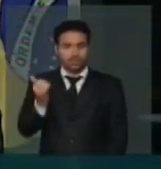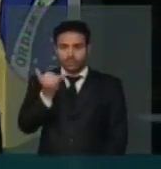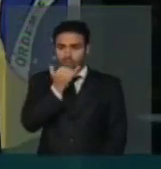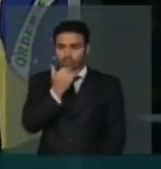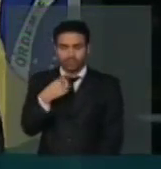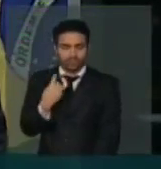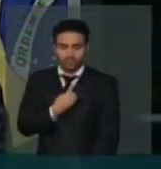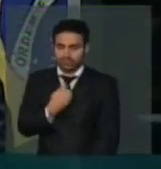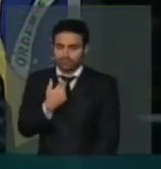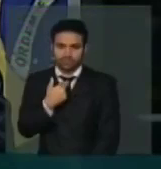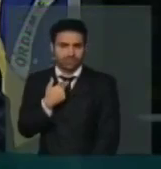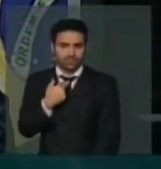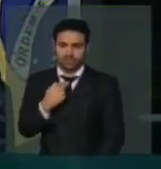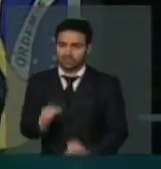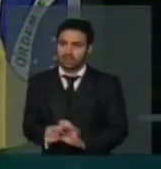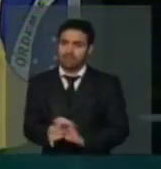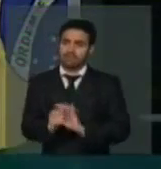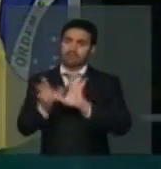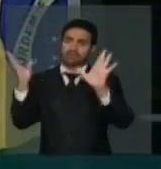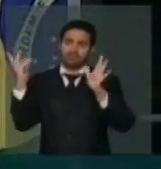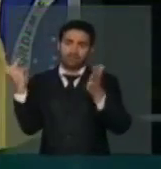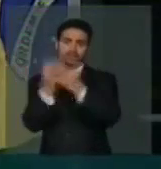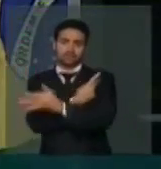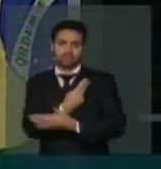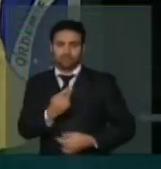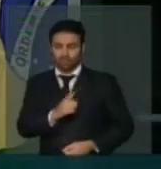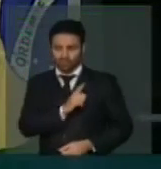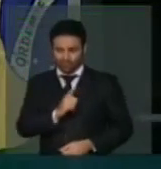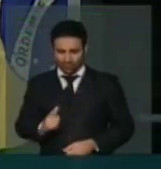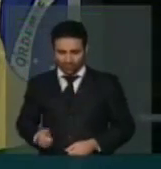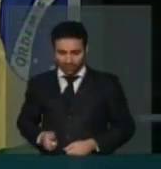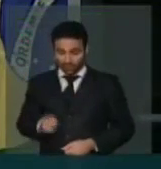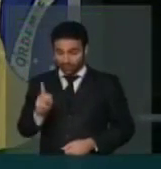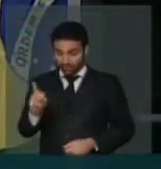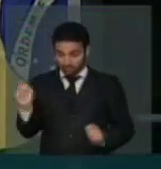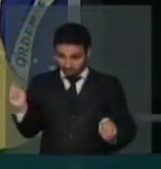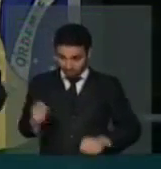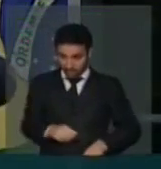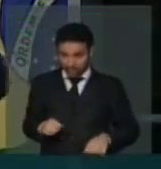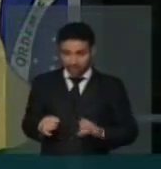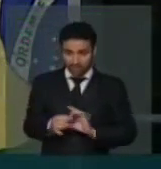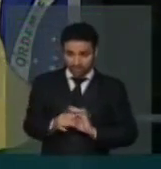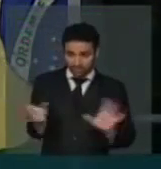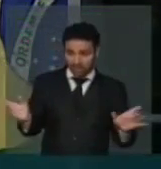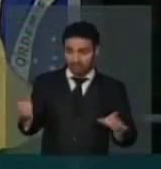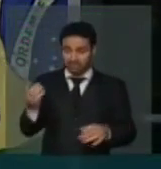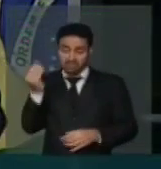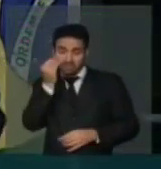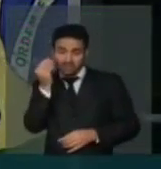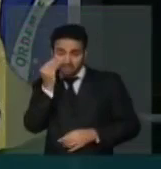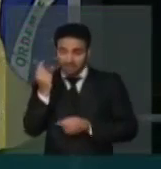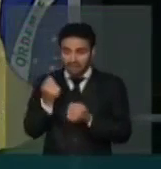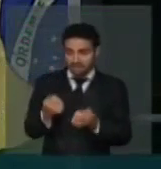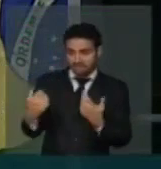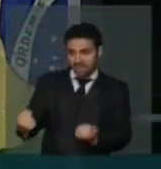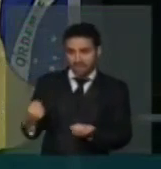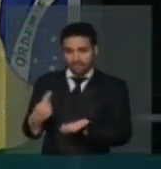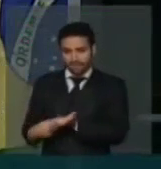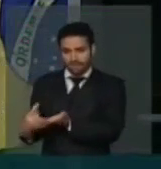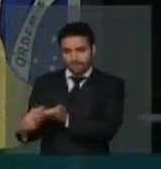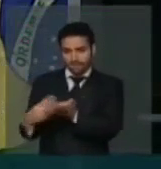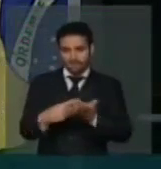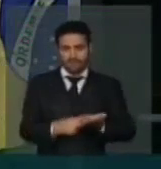podemos permitir que este governo possa tentar fazer acordo